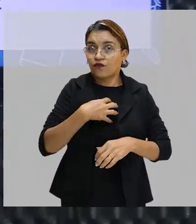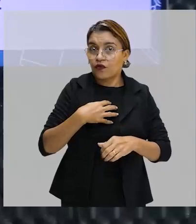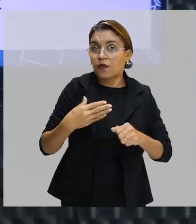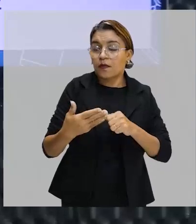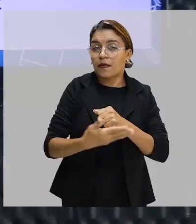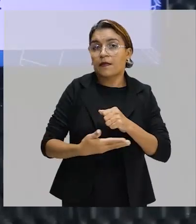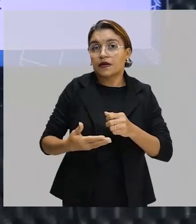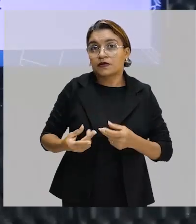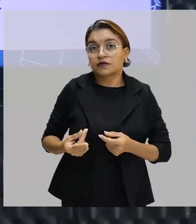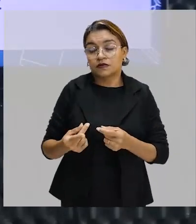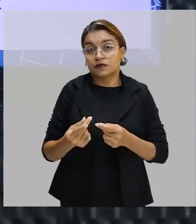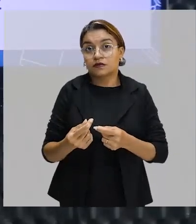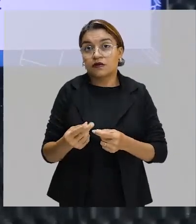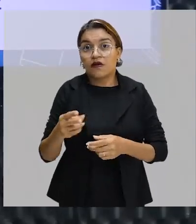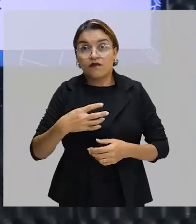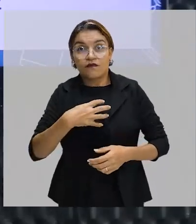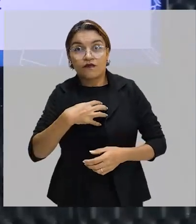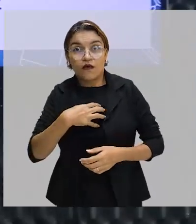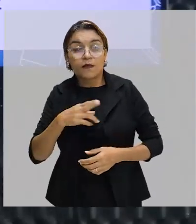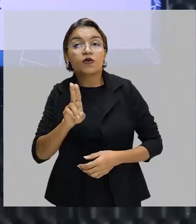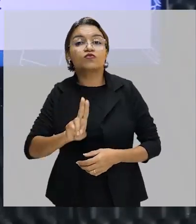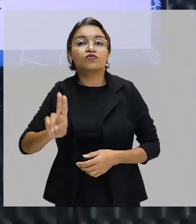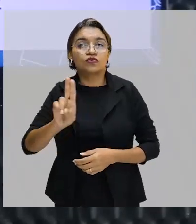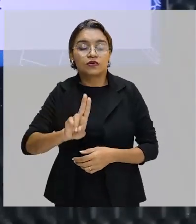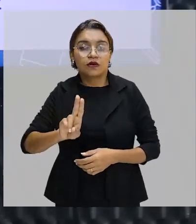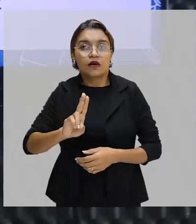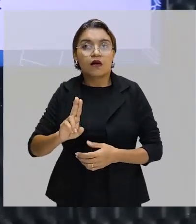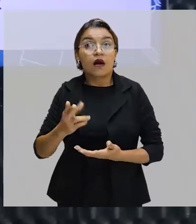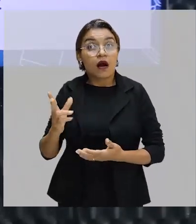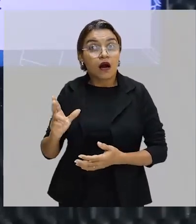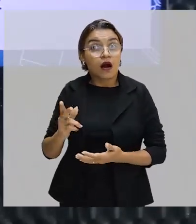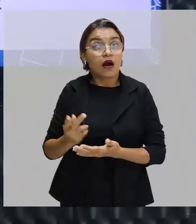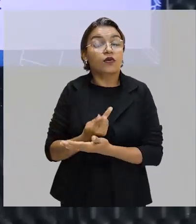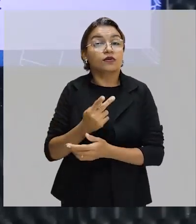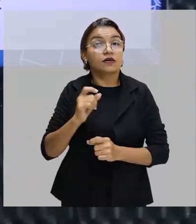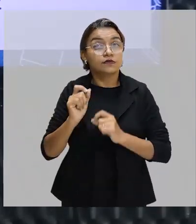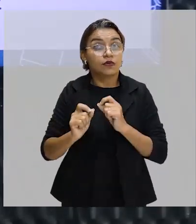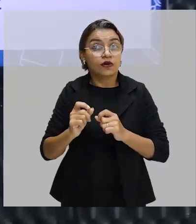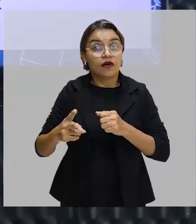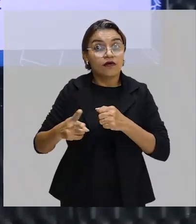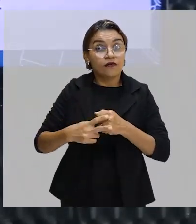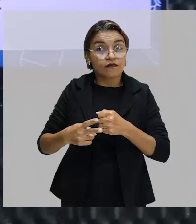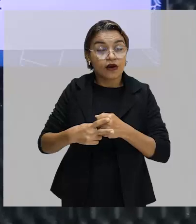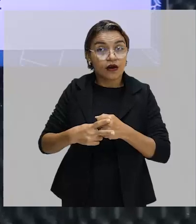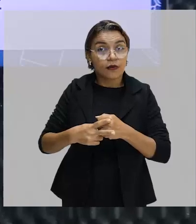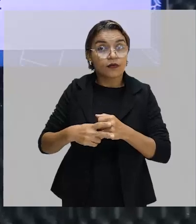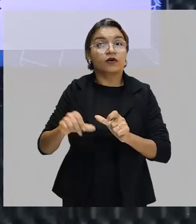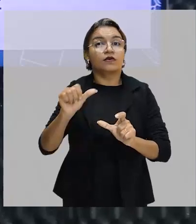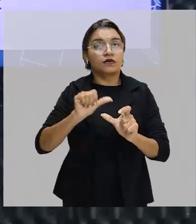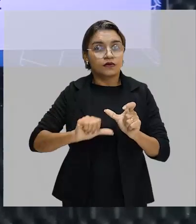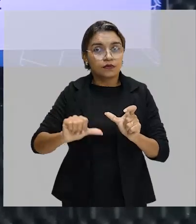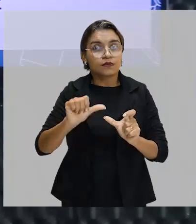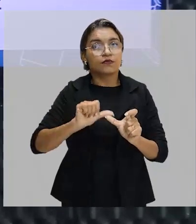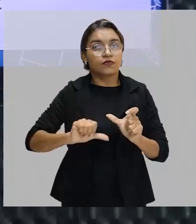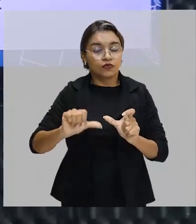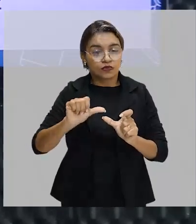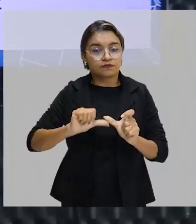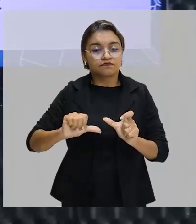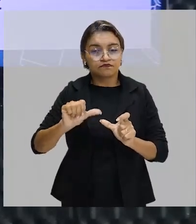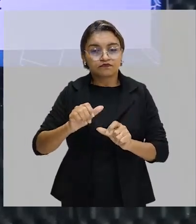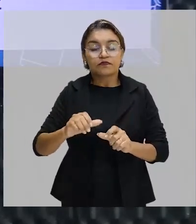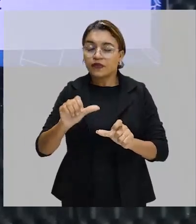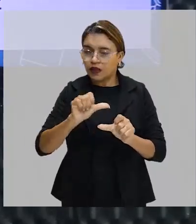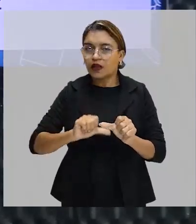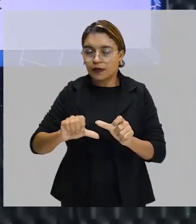infinitiva, para a forma conjugada. E isso acontece justamente porque ele é um verbo irregular, tá bom? Então, quando se